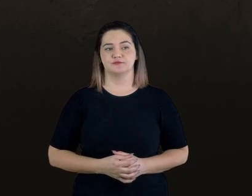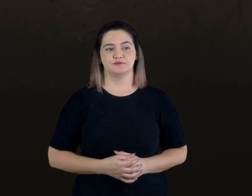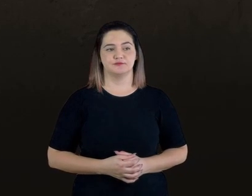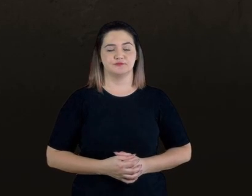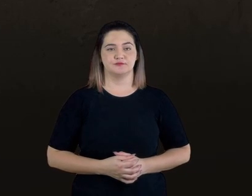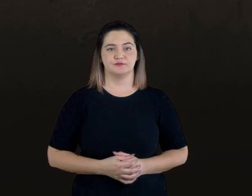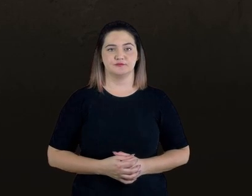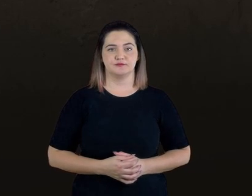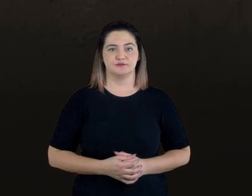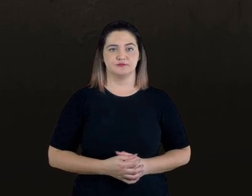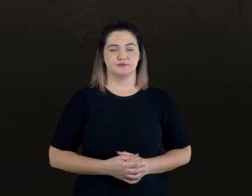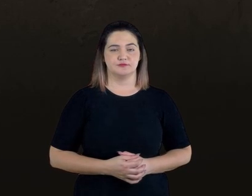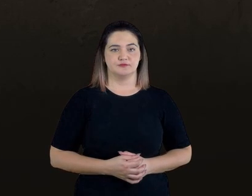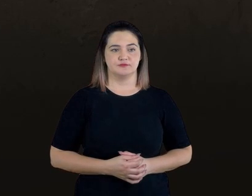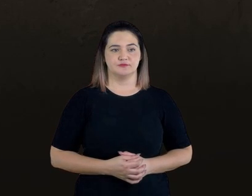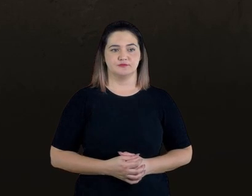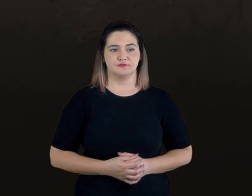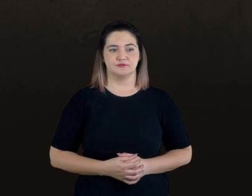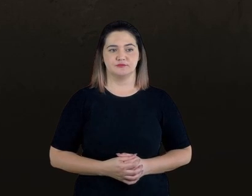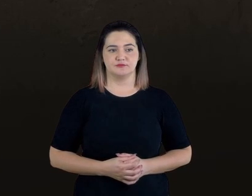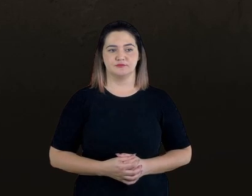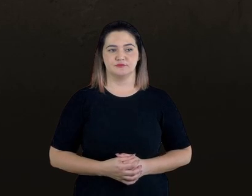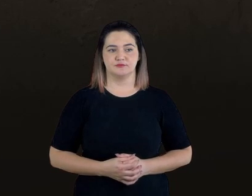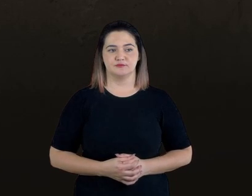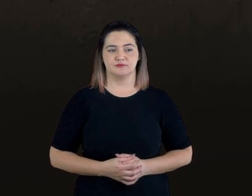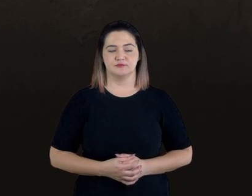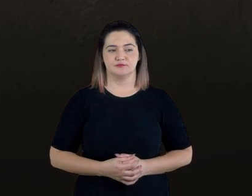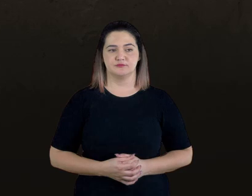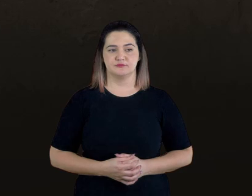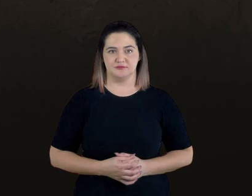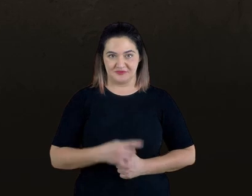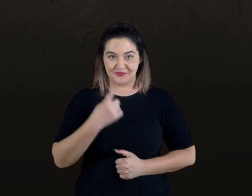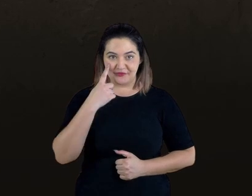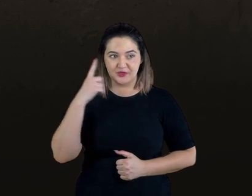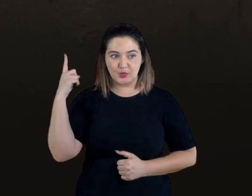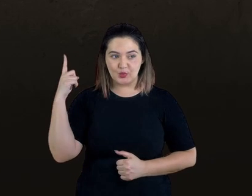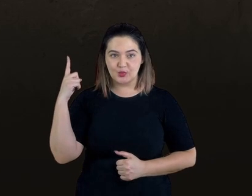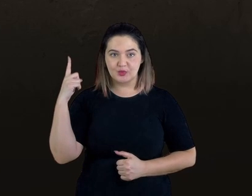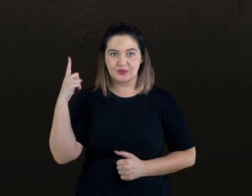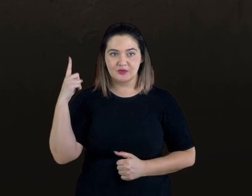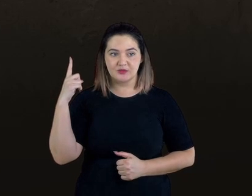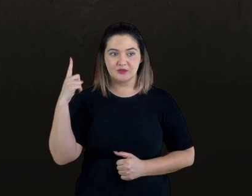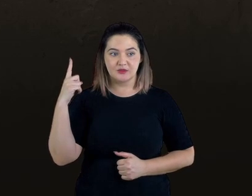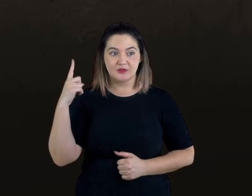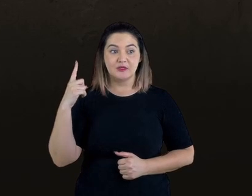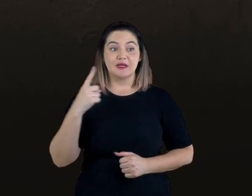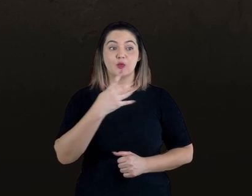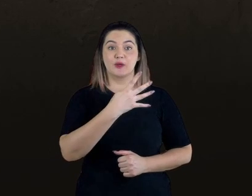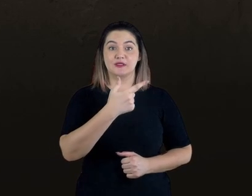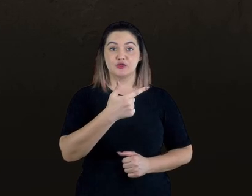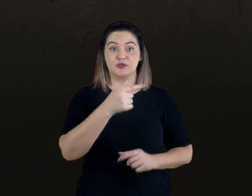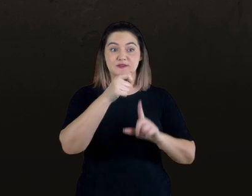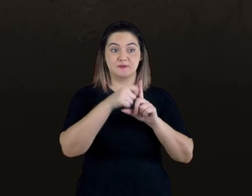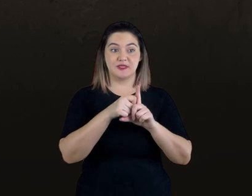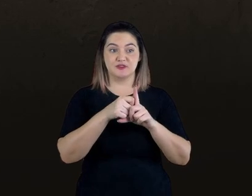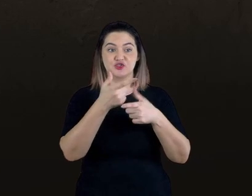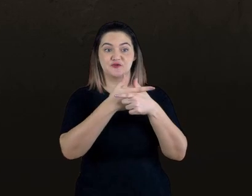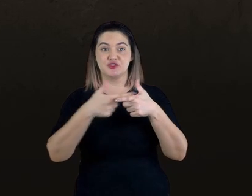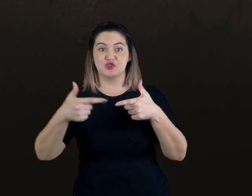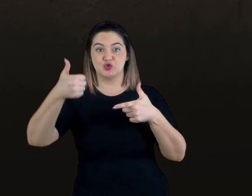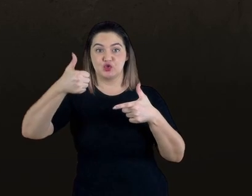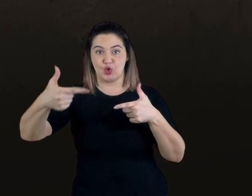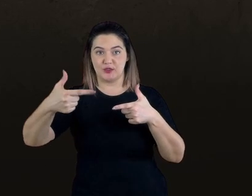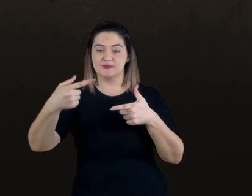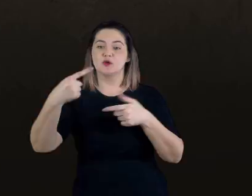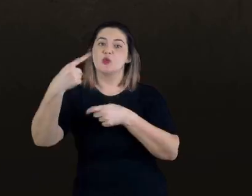12 meses, então 42 dividido por 12 é igual a 3,5, ou 3